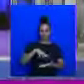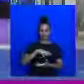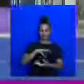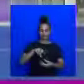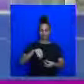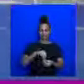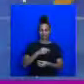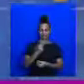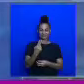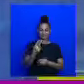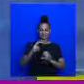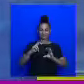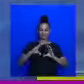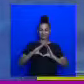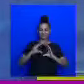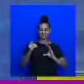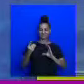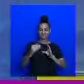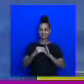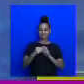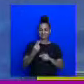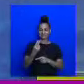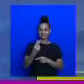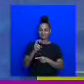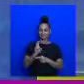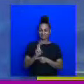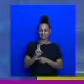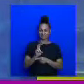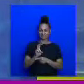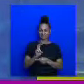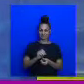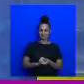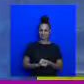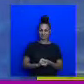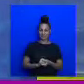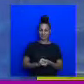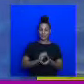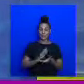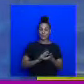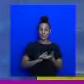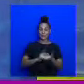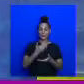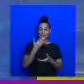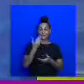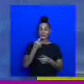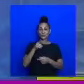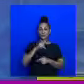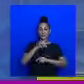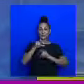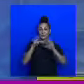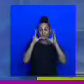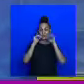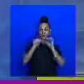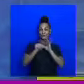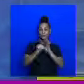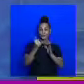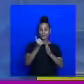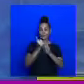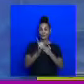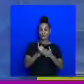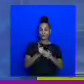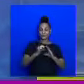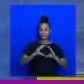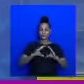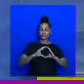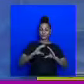carregado embaralhando 25 bolas numeradas de 0 a 25. Loto Fácil, último sorteio da noite. O primeiro número chegando,